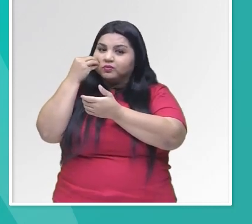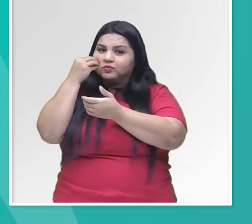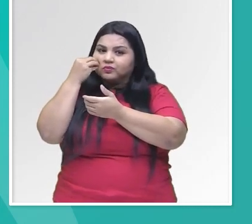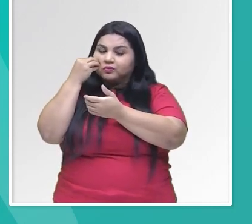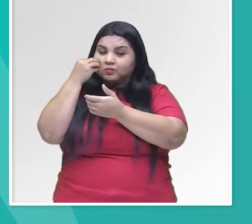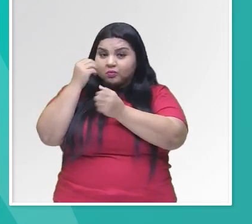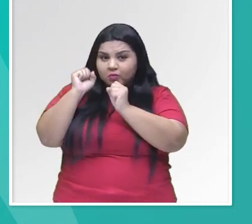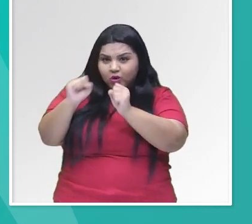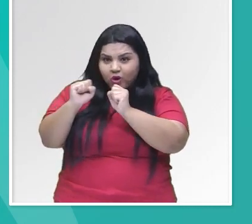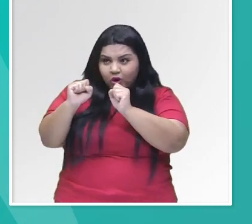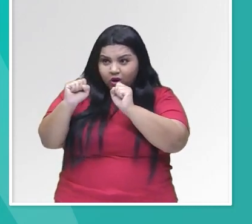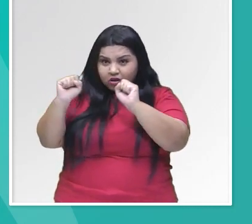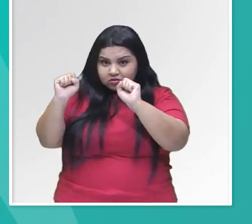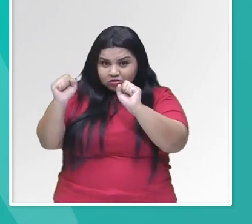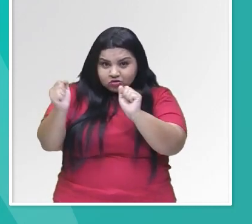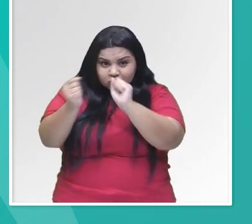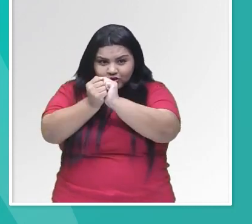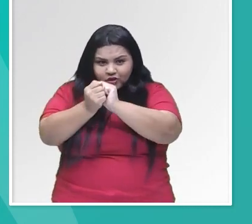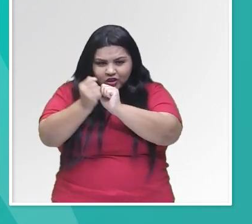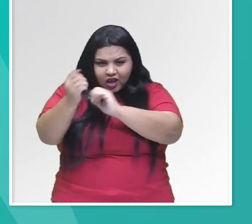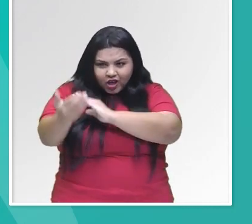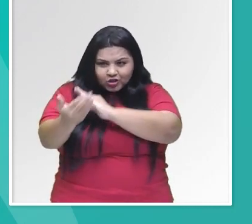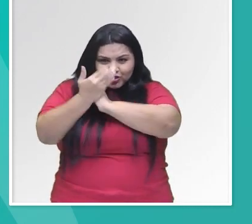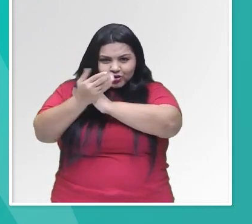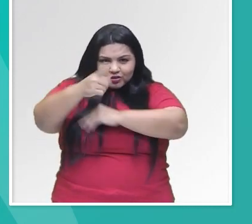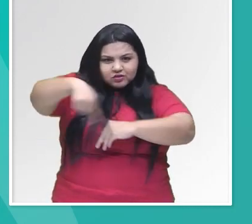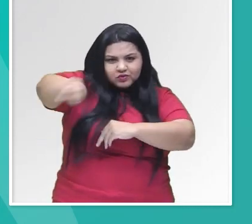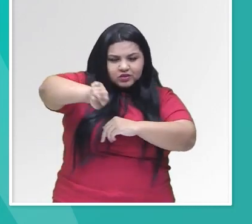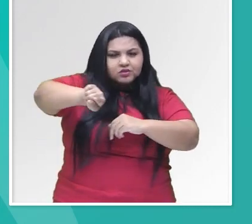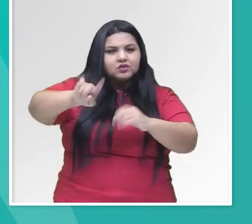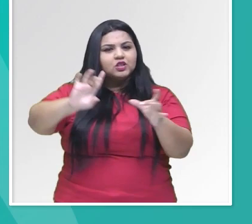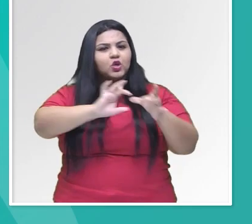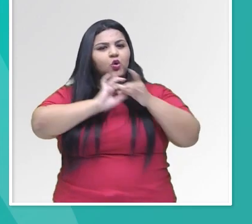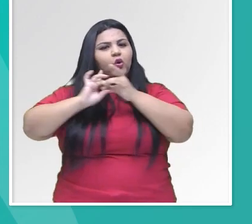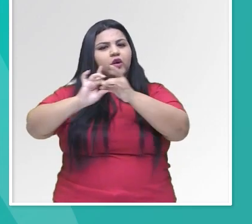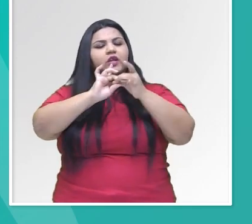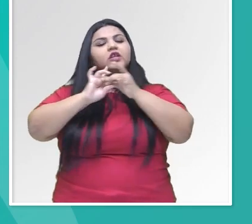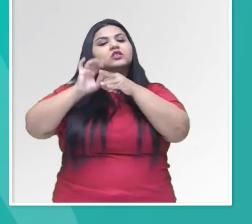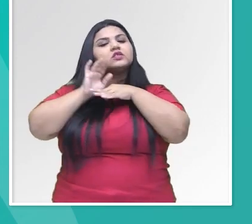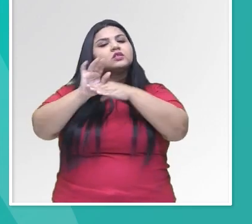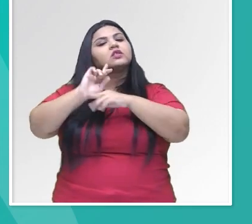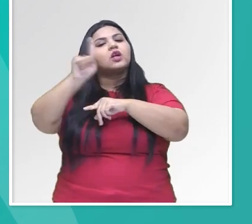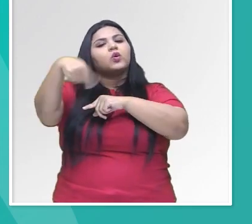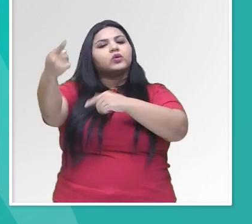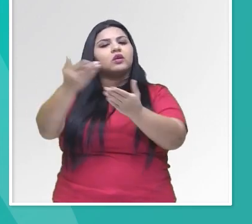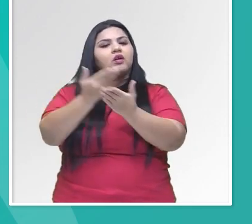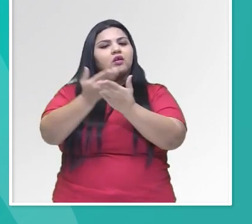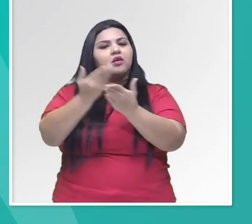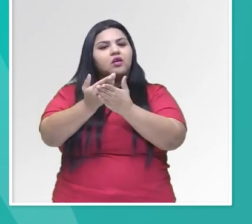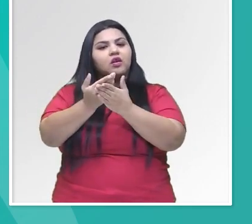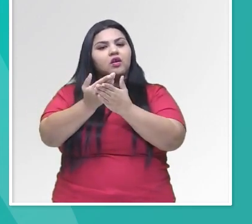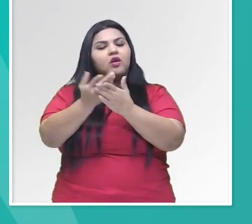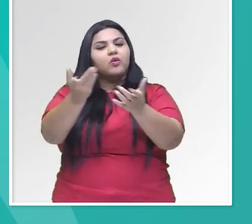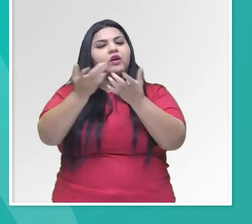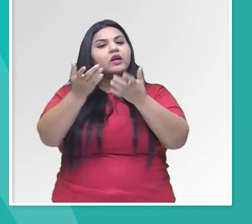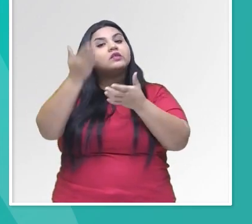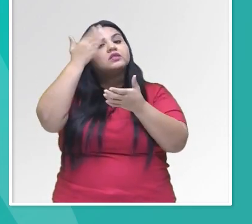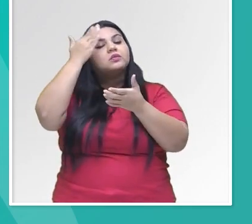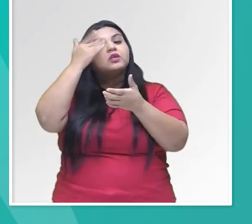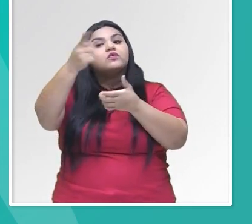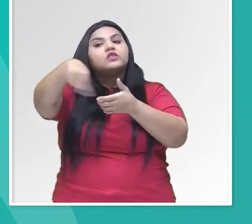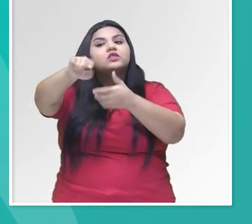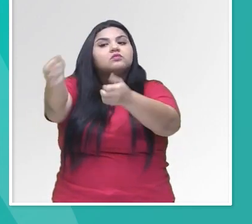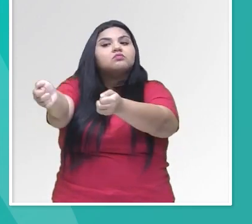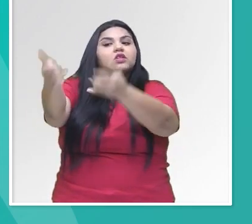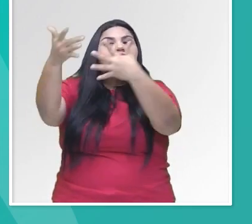Posso contar com vocês na corrente da gentileza? Na próxima aula eu vou querer saber como